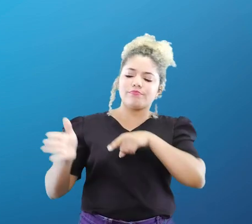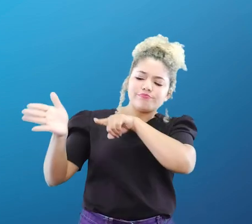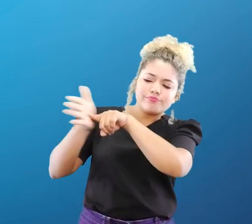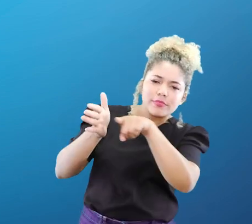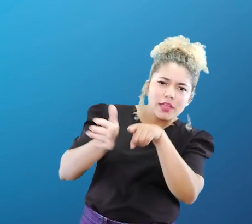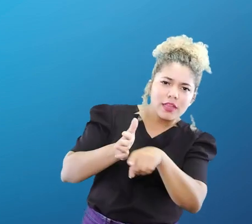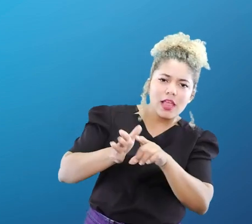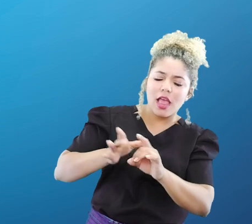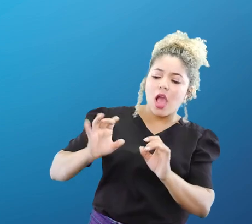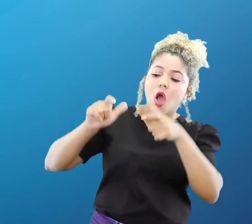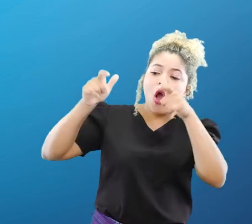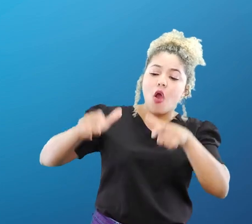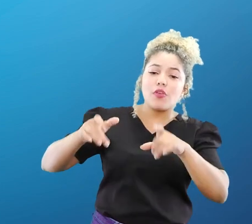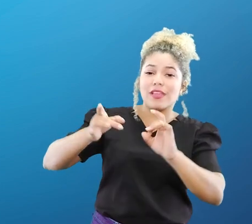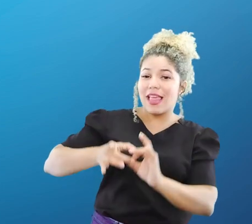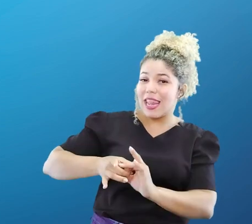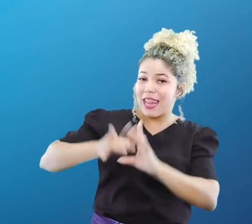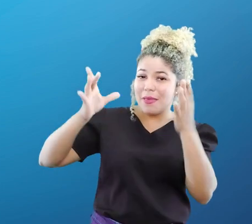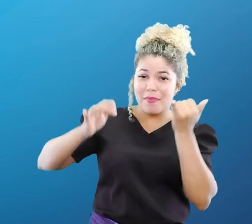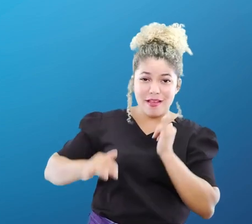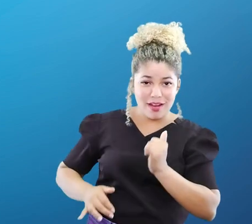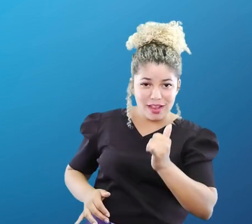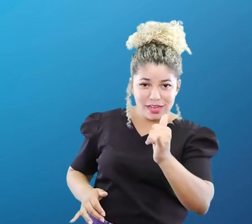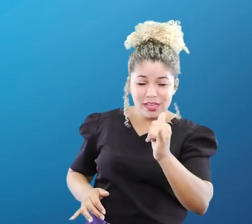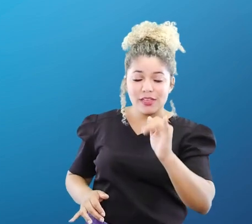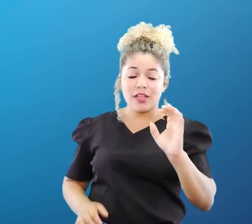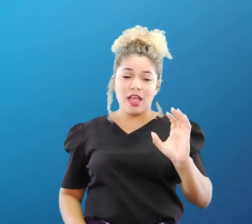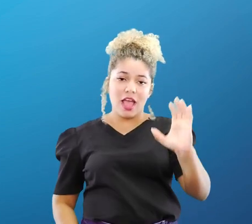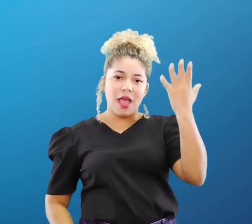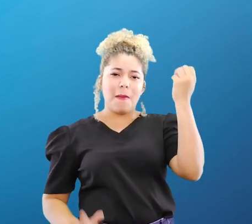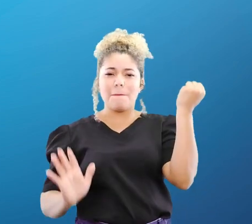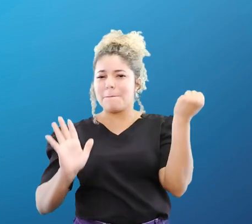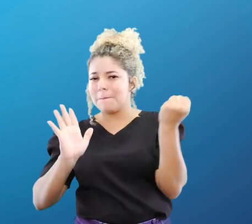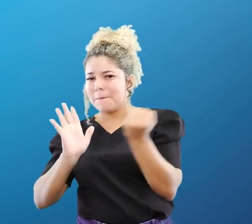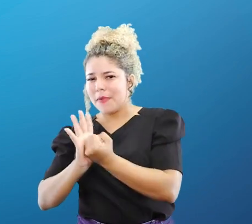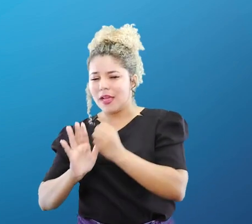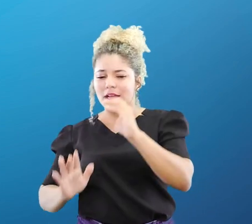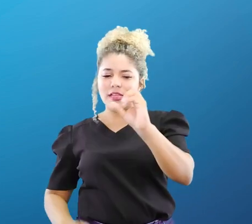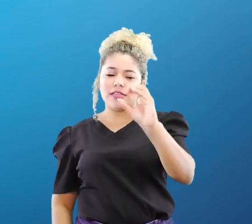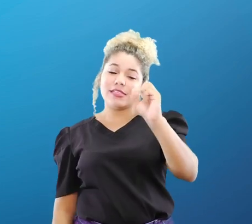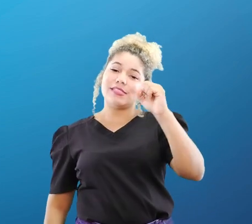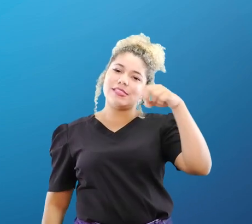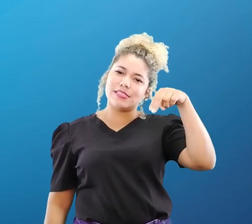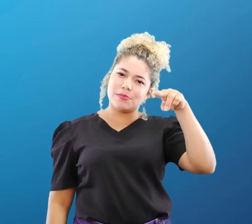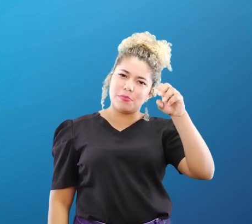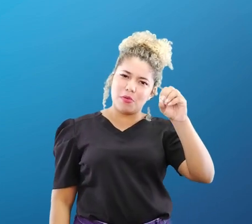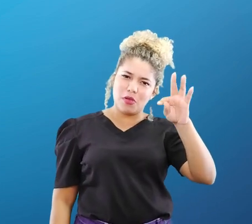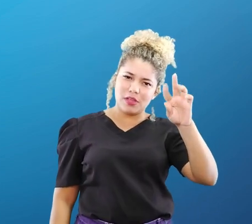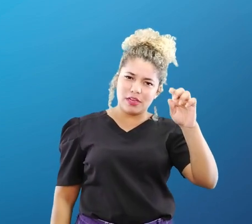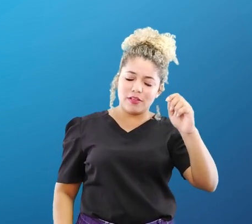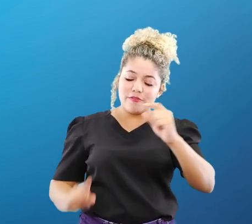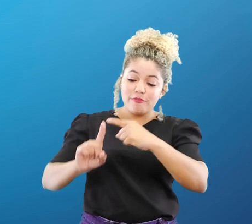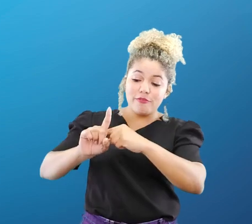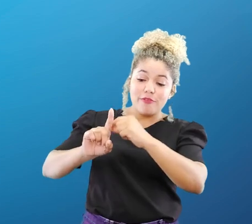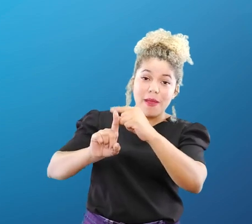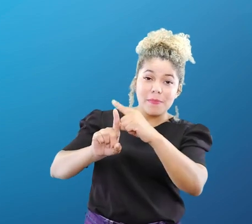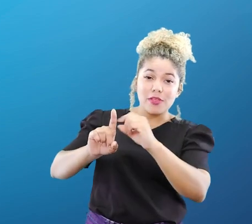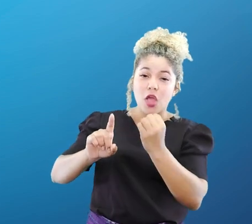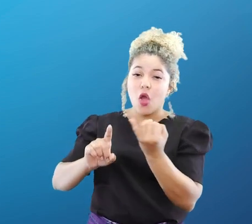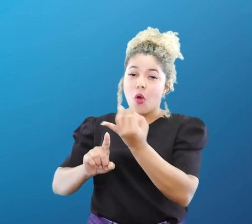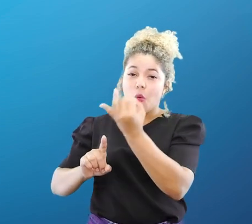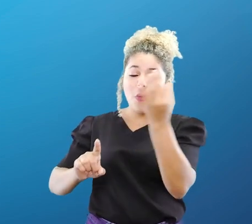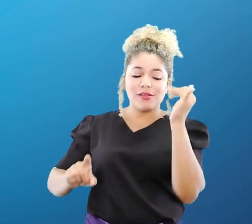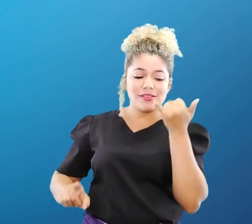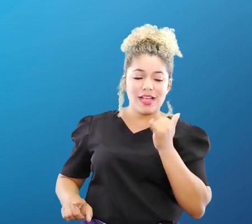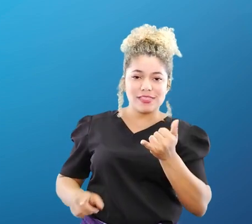sobre a liberação de energia em eventos sísmicos registrados em sismógrafos, né? É o aparelho que vai medir a quantidade de energia